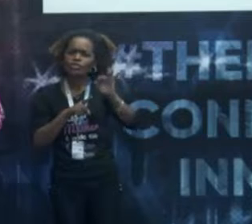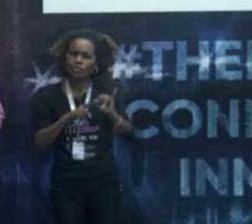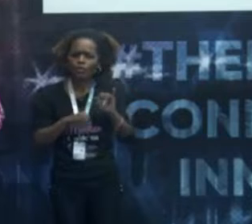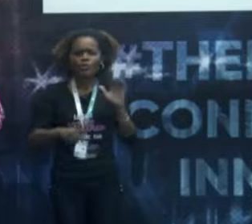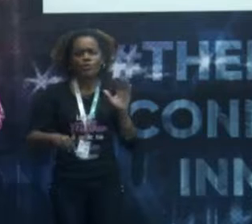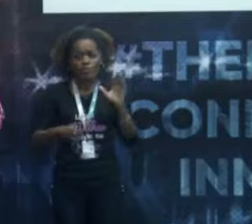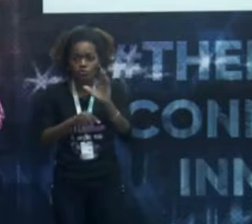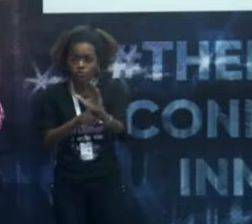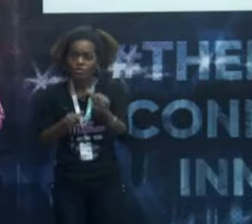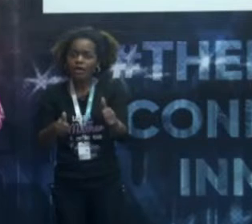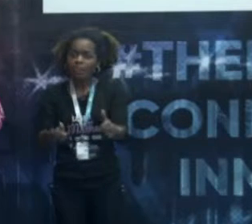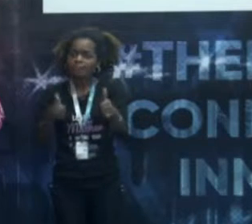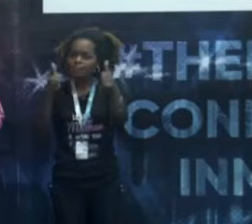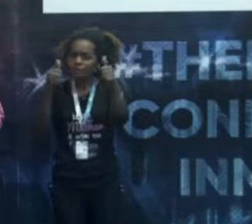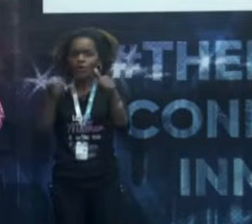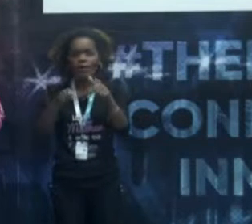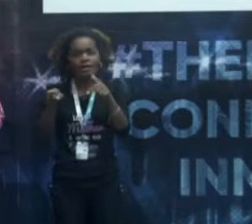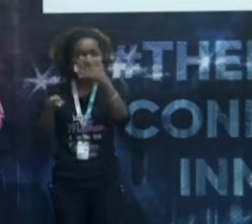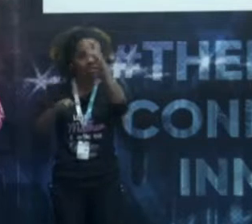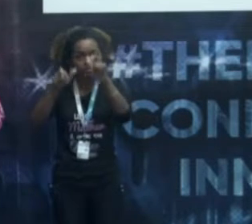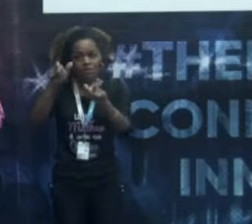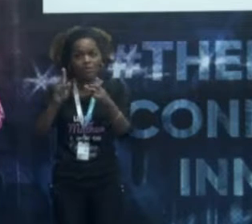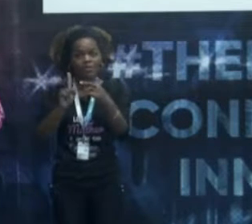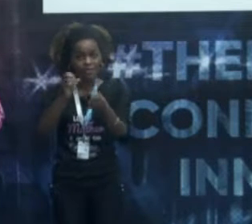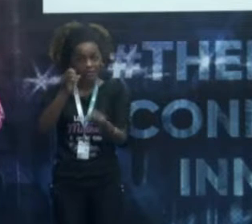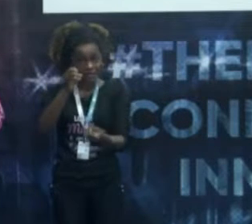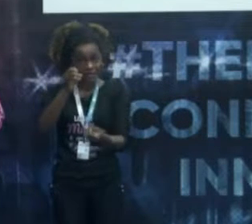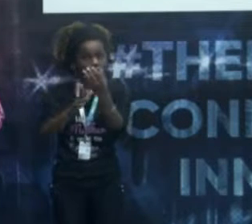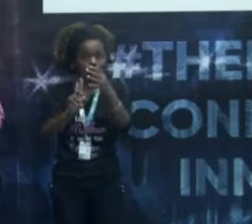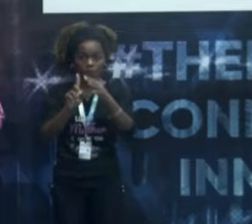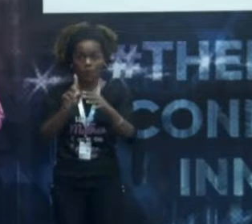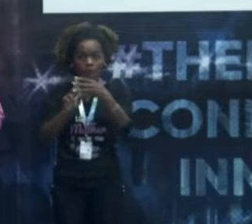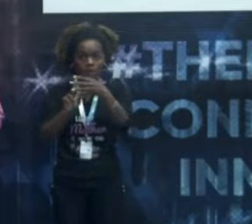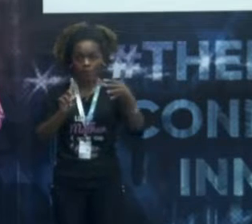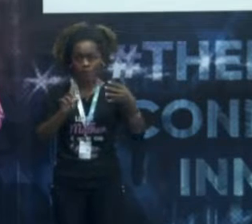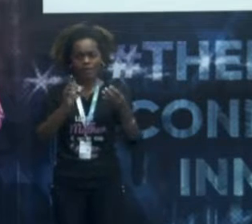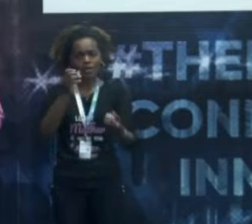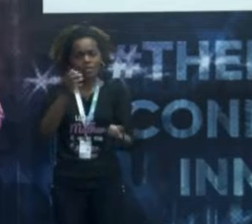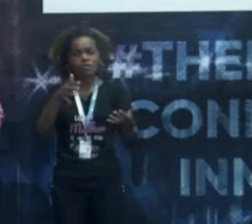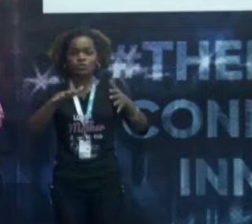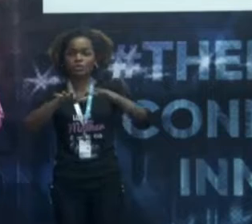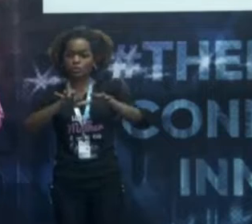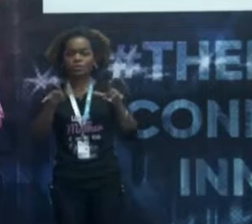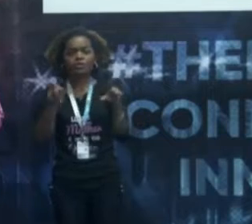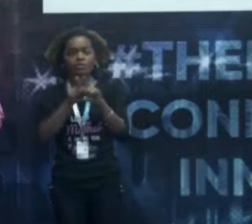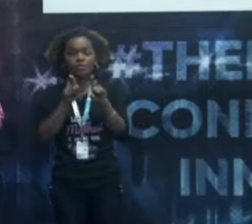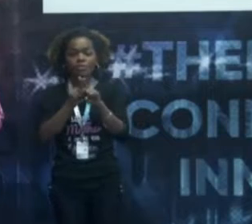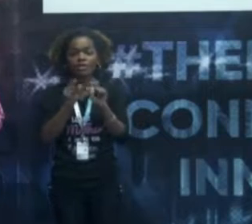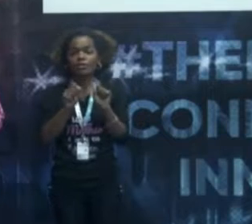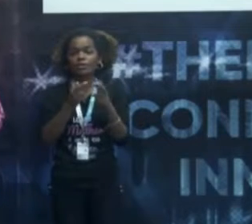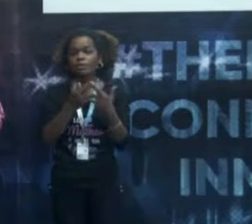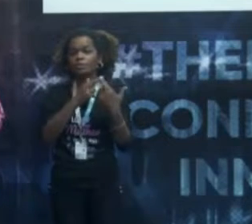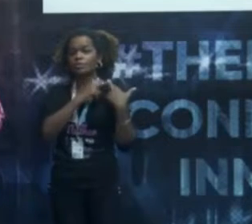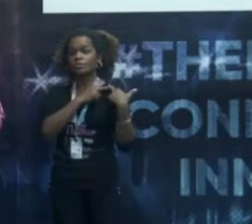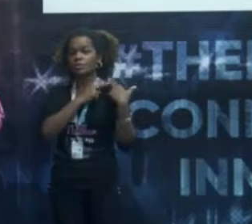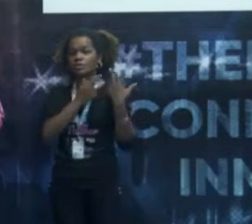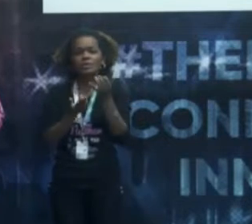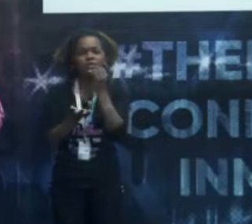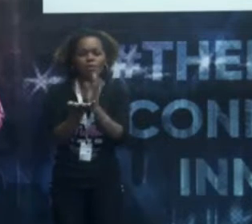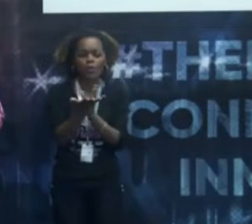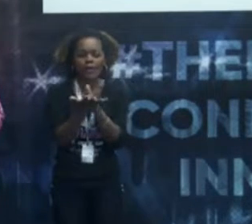essas pessoas, né? E aí eu criei esse programa aí de inclusão, onde tinha uma trilha de treinamento ali